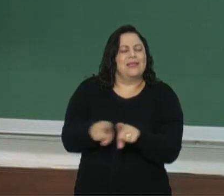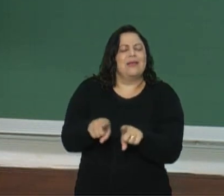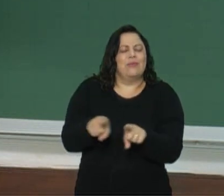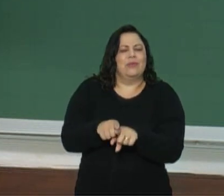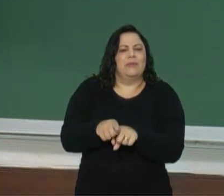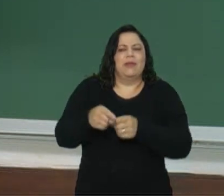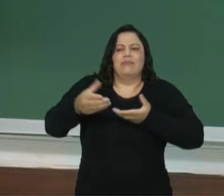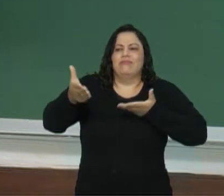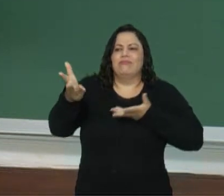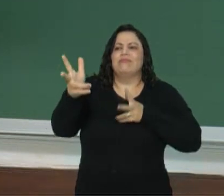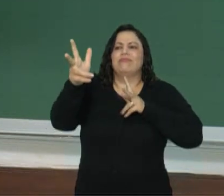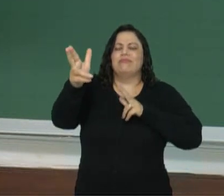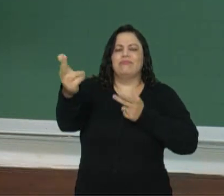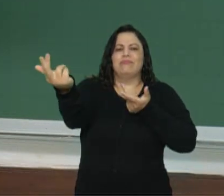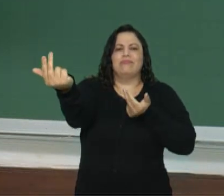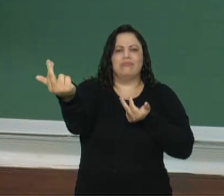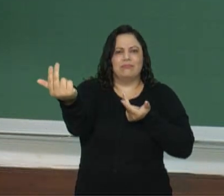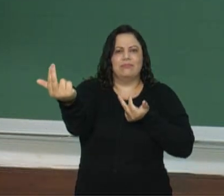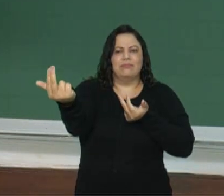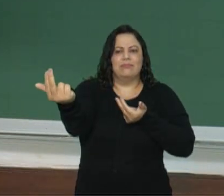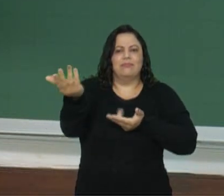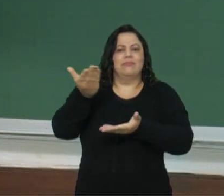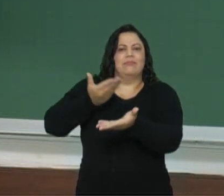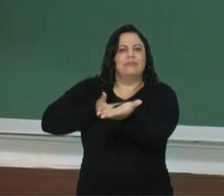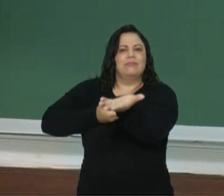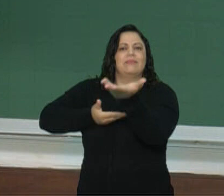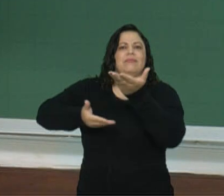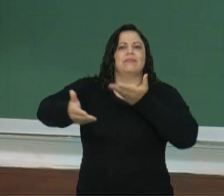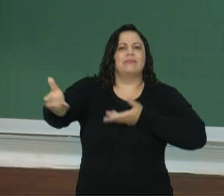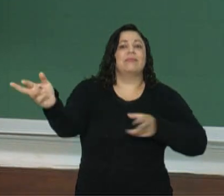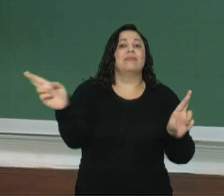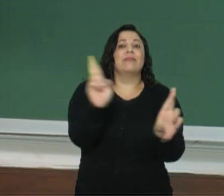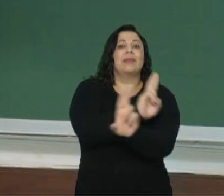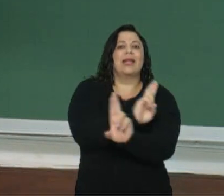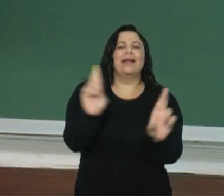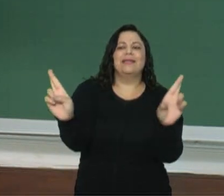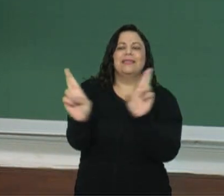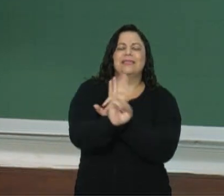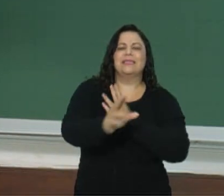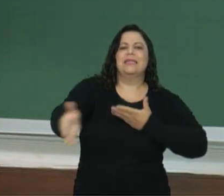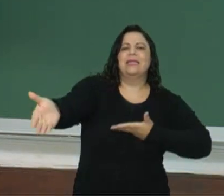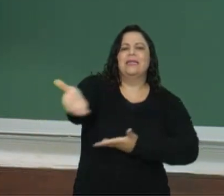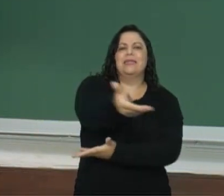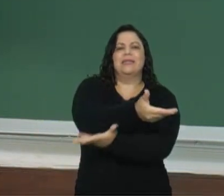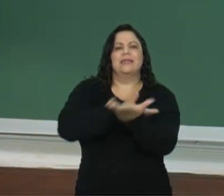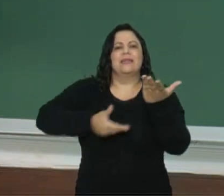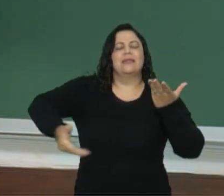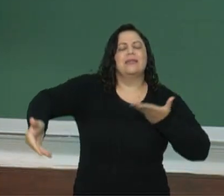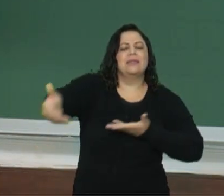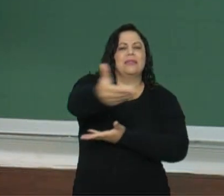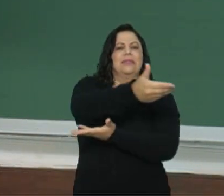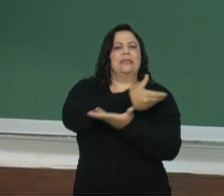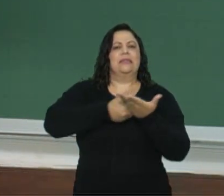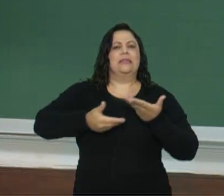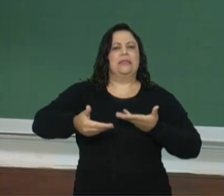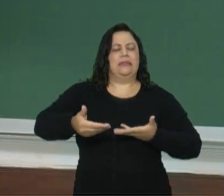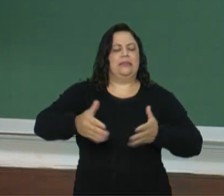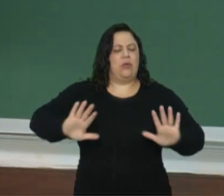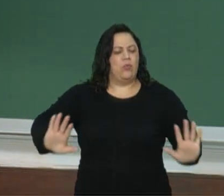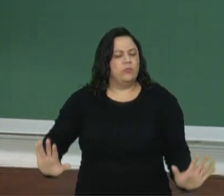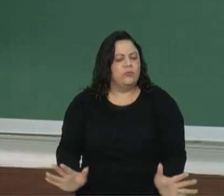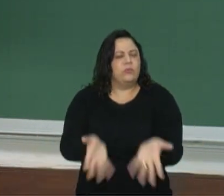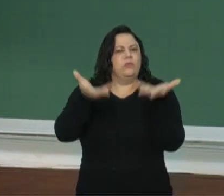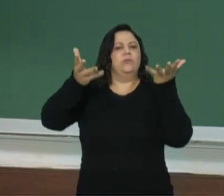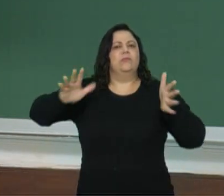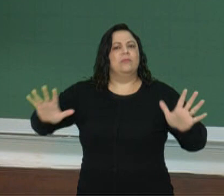e, consequentemente, um fortalece o outro e recebendo esse fortalecimento, isso